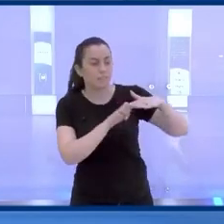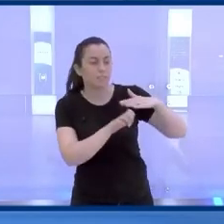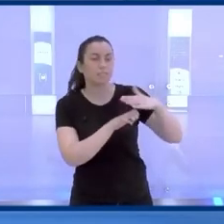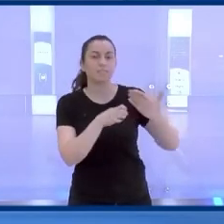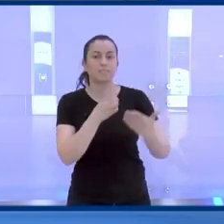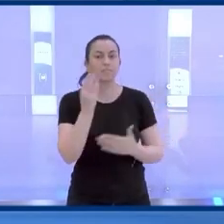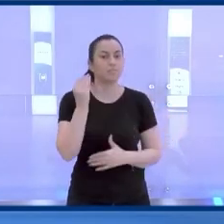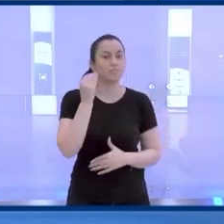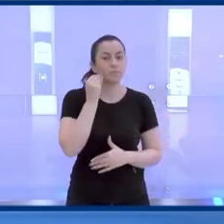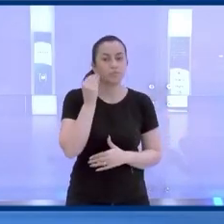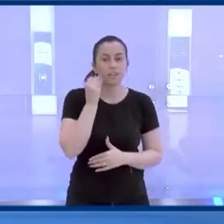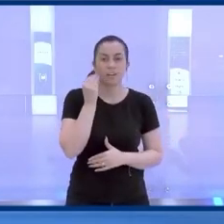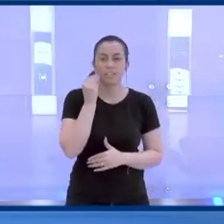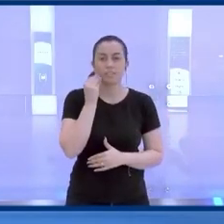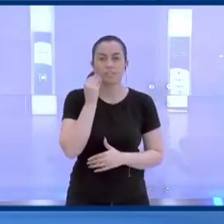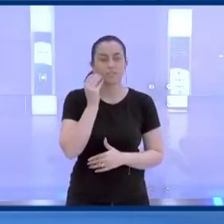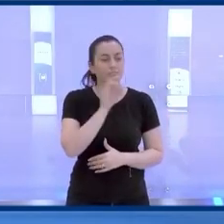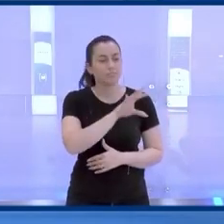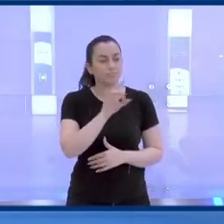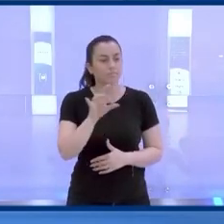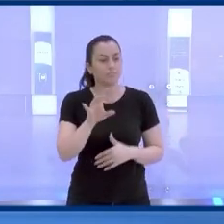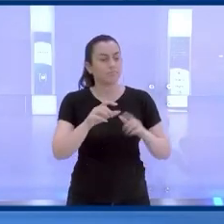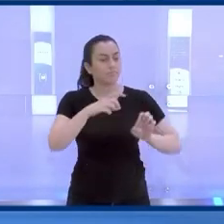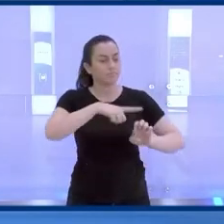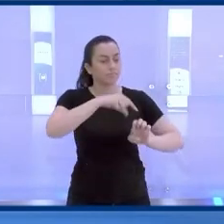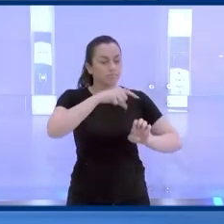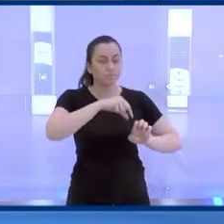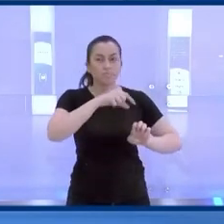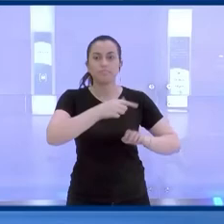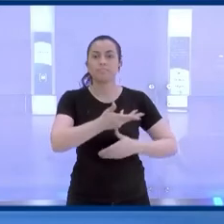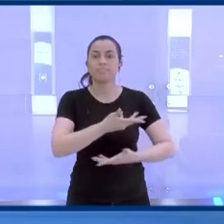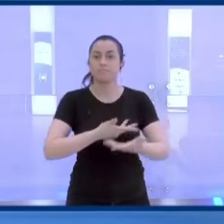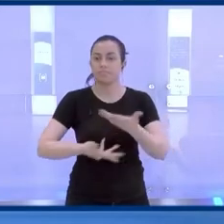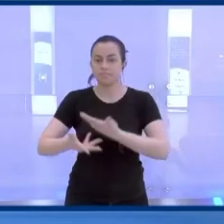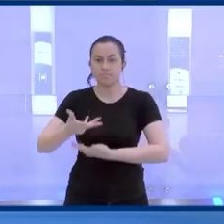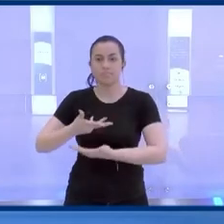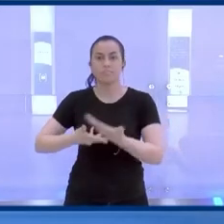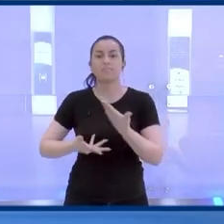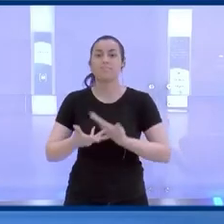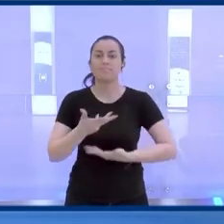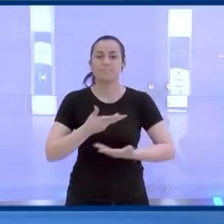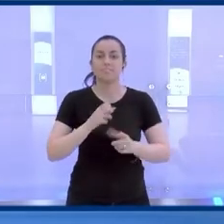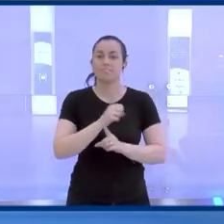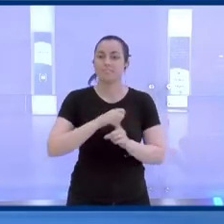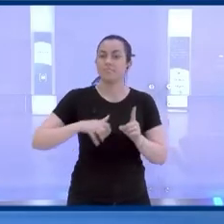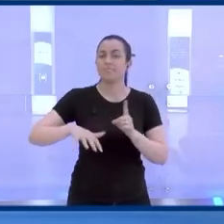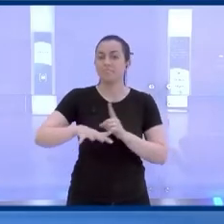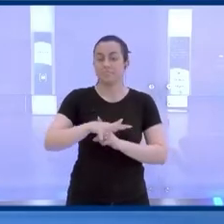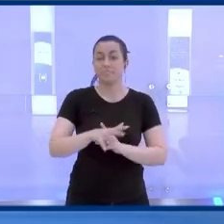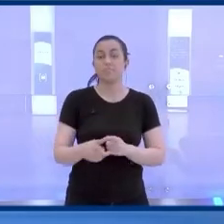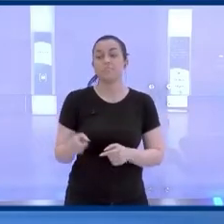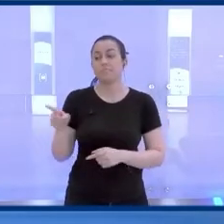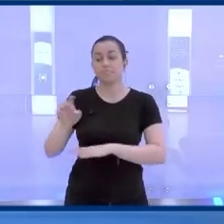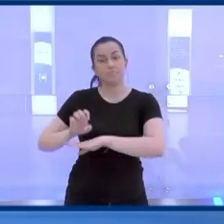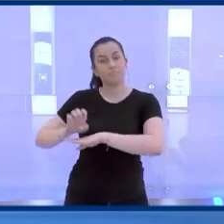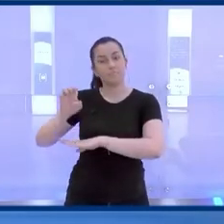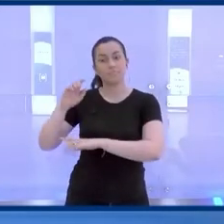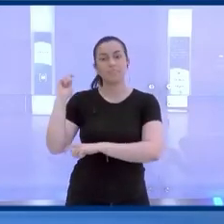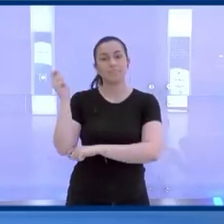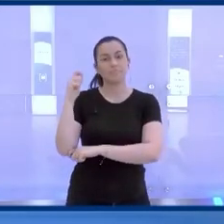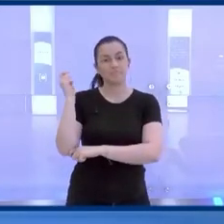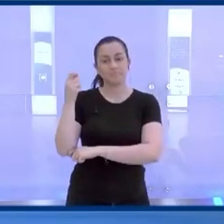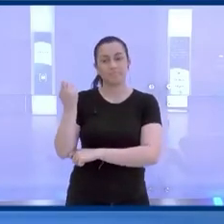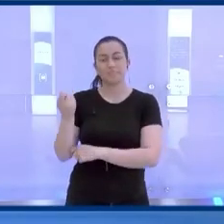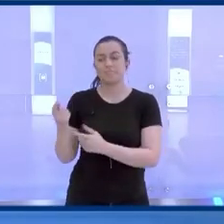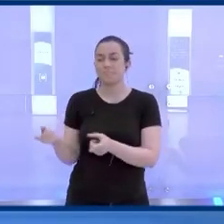oportunidades para empreendedores, ela se transforma em cidadania. E o Estado do Rio Grande do Sul, ele tem sido um parceiro de